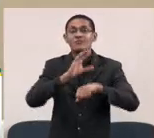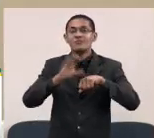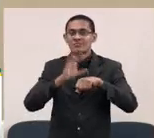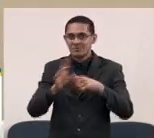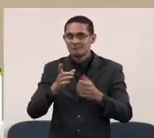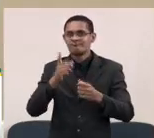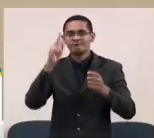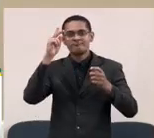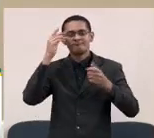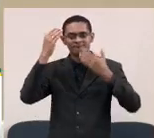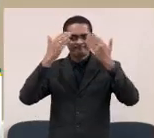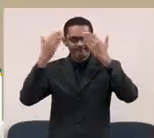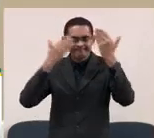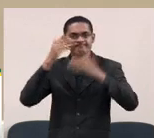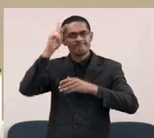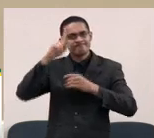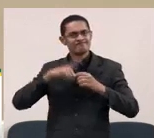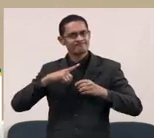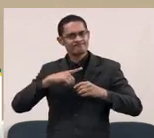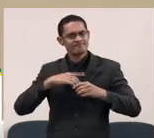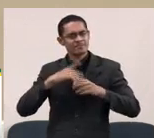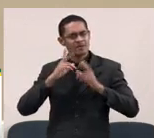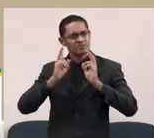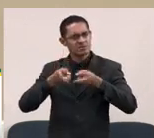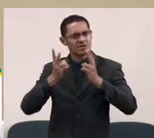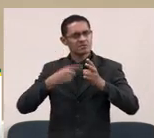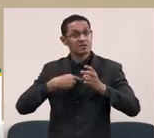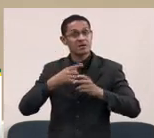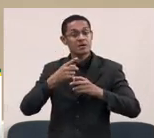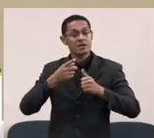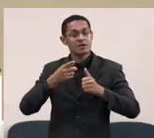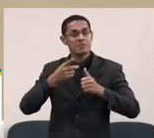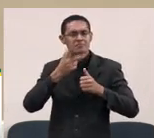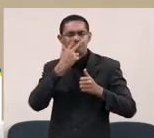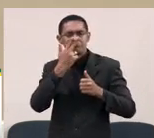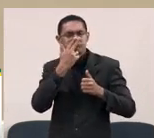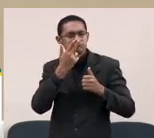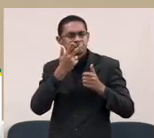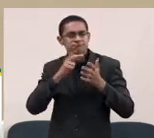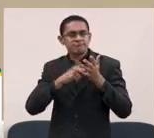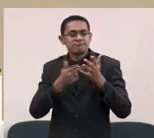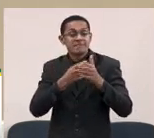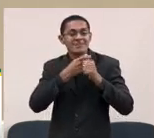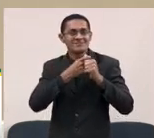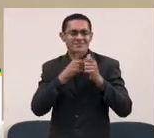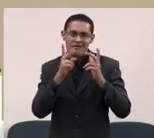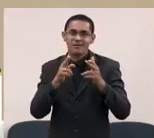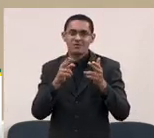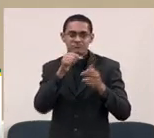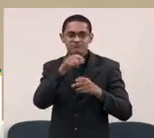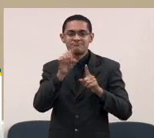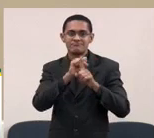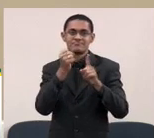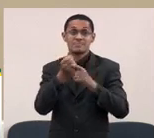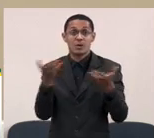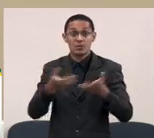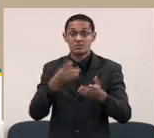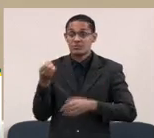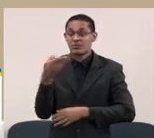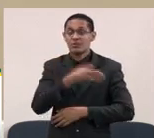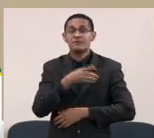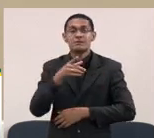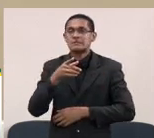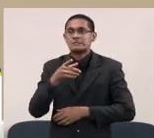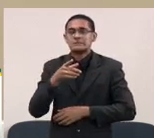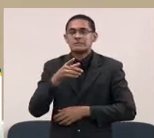de psicologia, que eu costumo dizer que é uma dívida moral desse Estado. Hoje nós temos um dos principais indicadores de